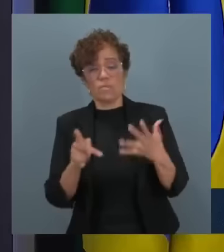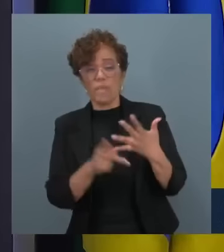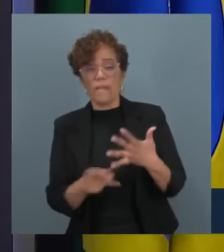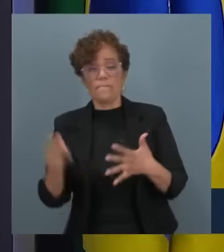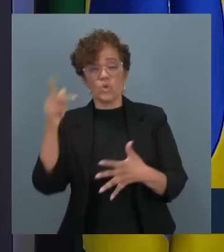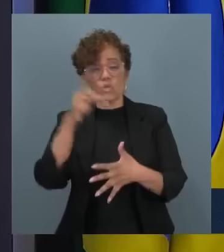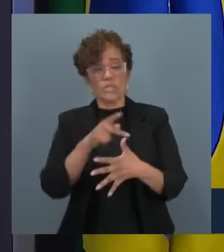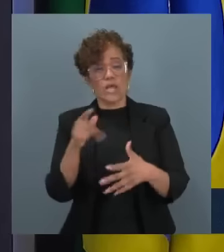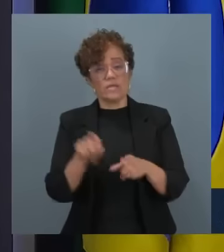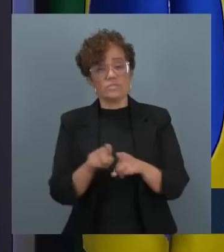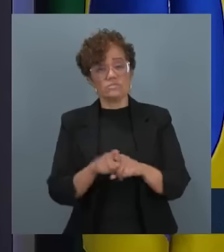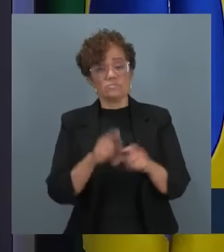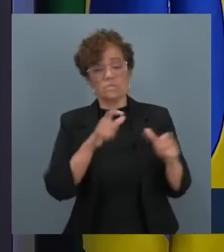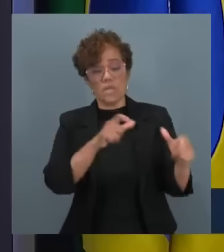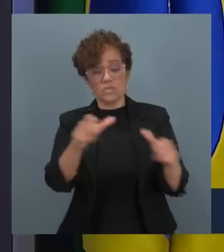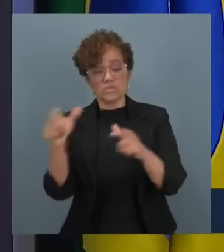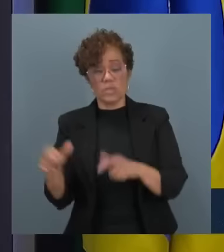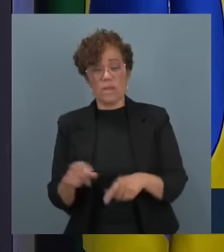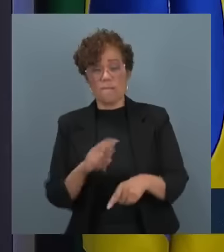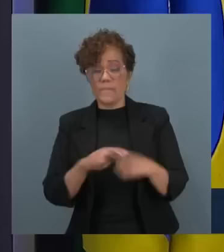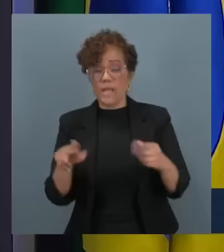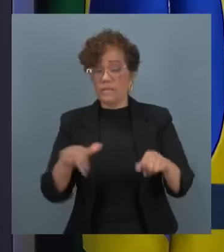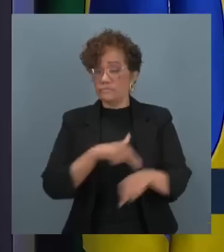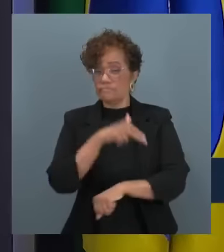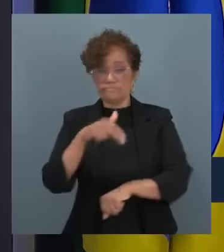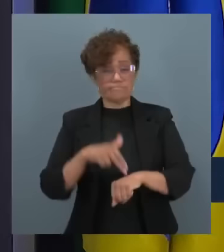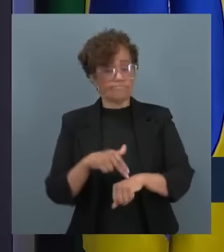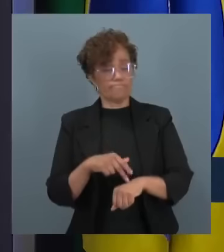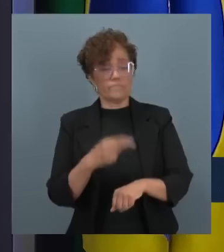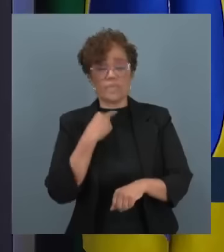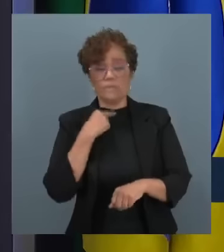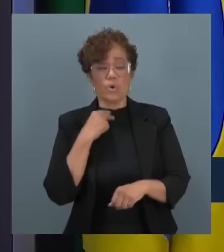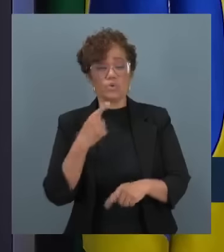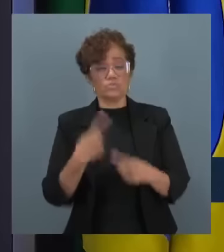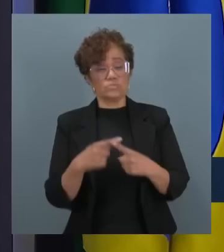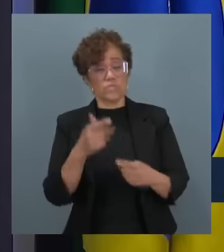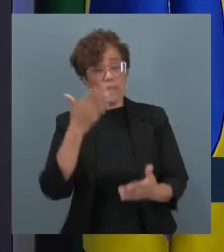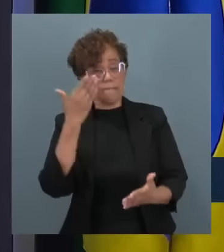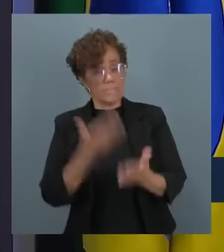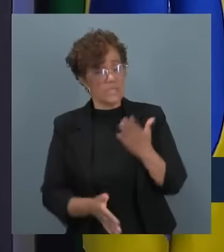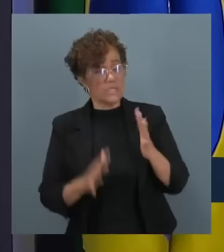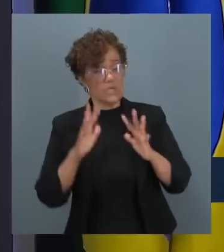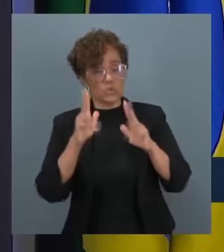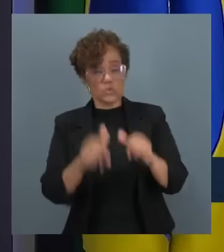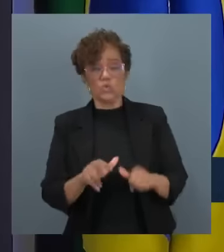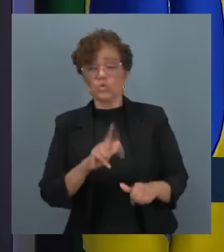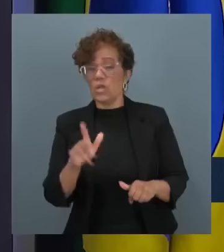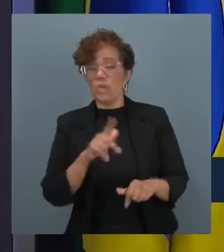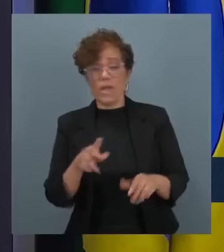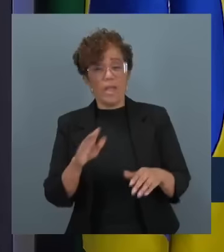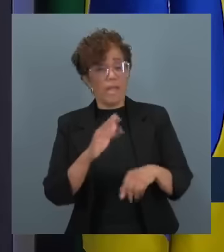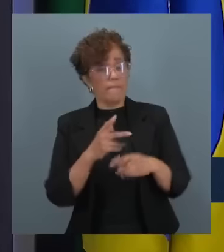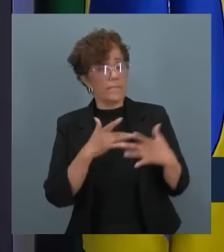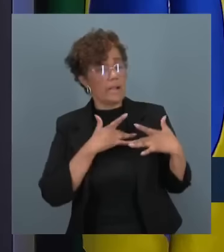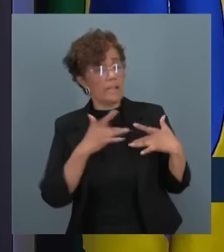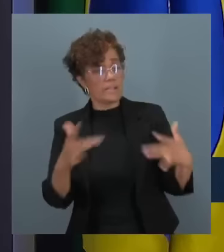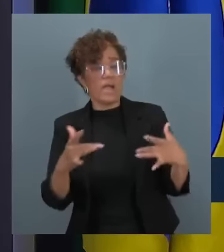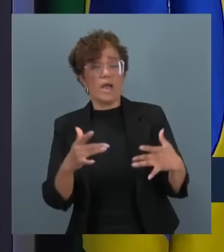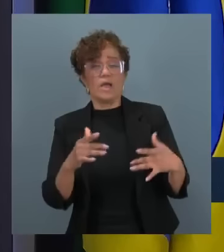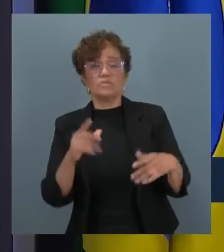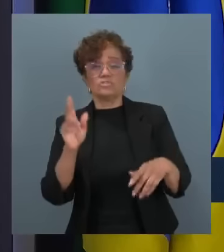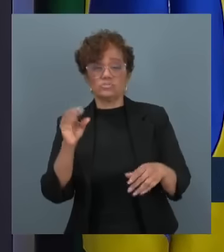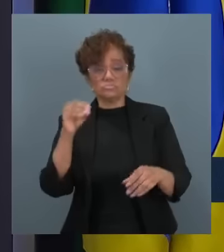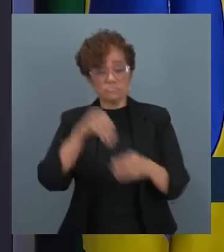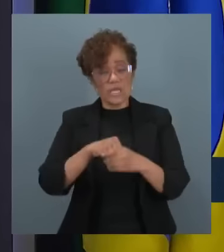sociais. O Estado brasileiro não pode virar as costas para quem já perdeu tudo. Não é caridade, é obrigação moral, constitucional